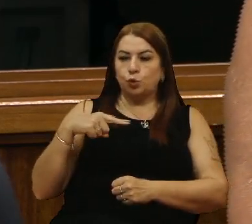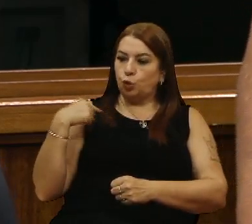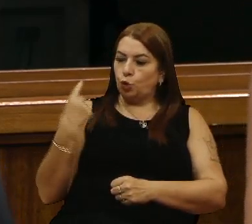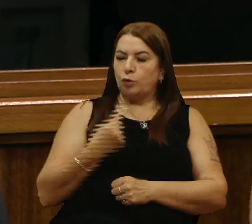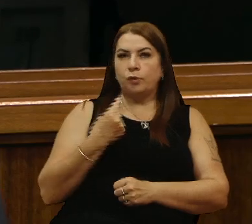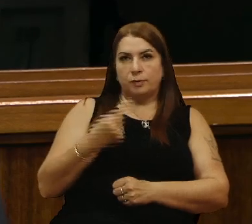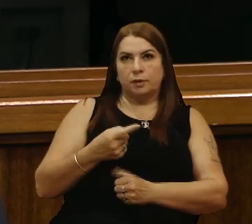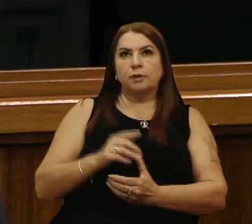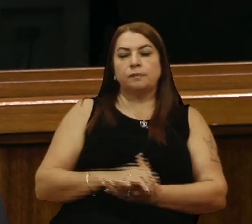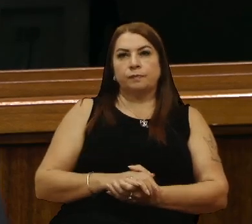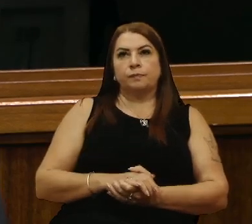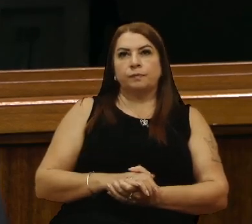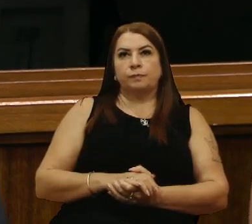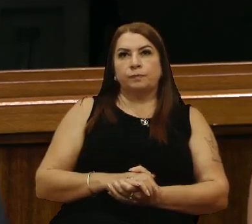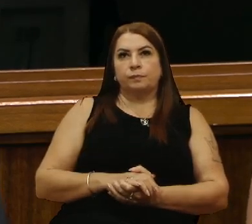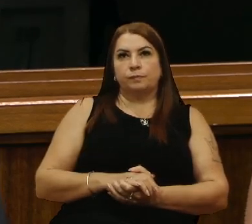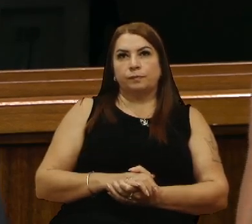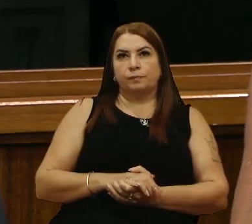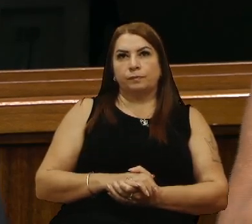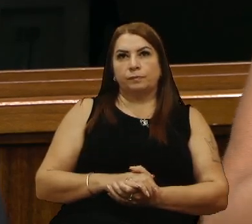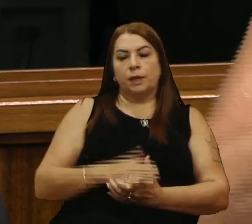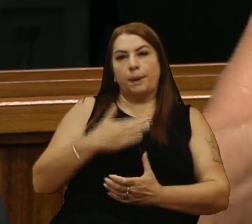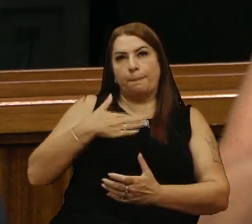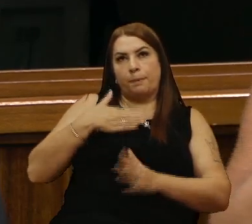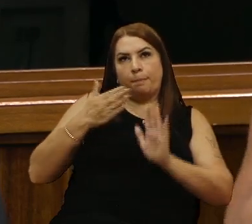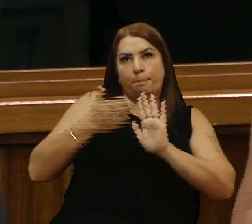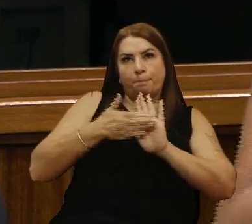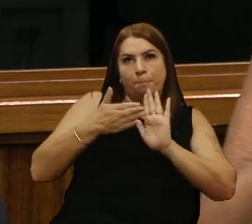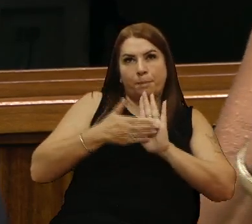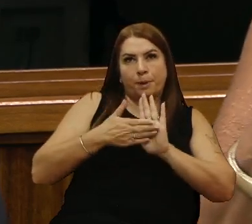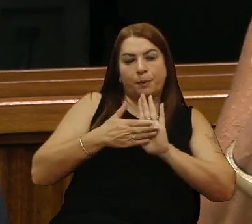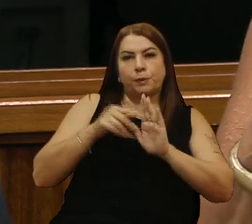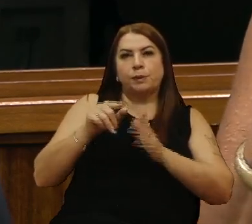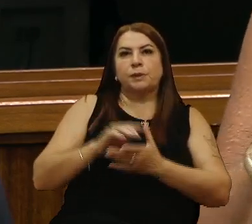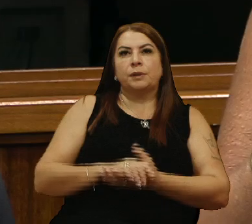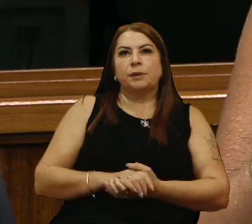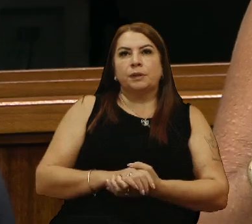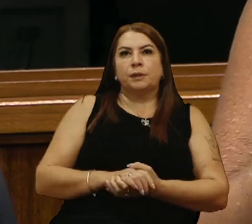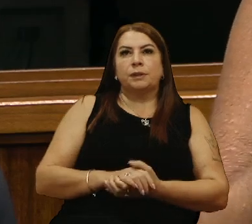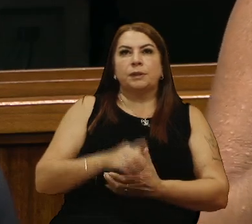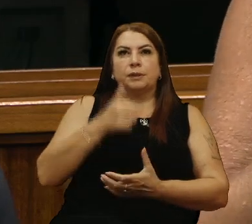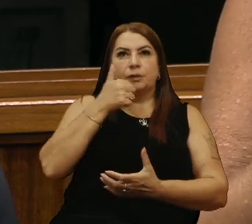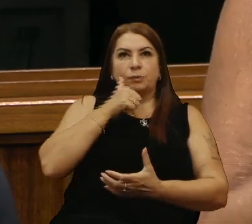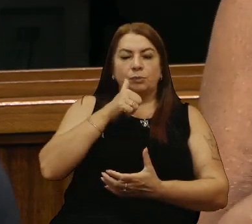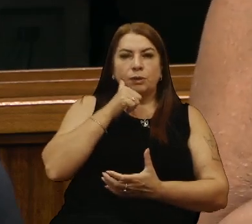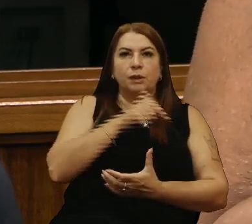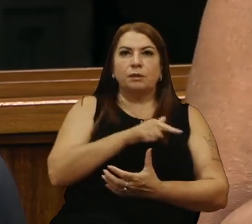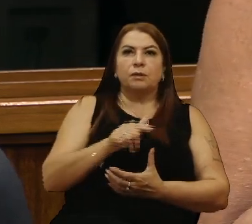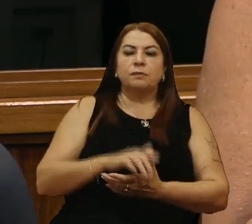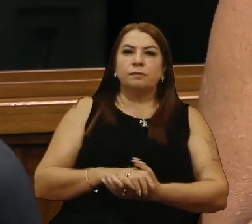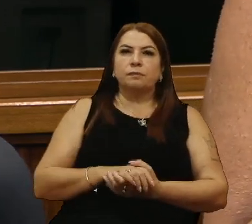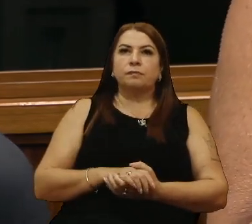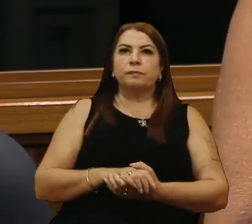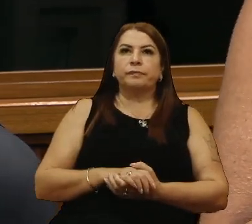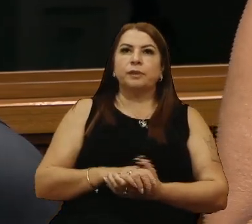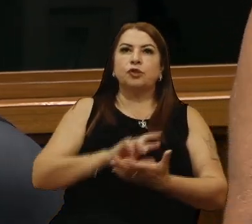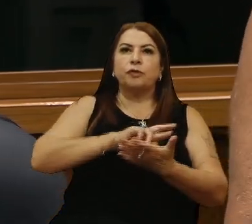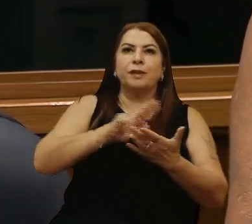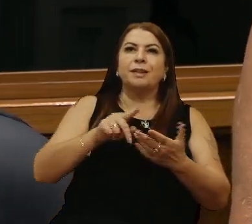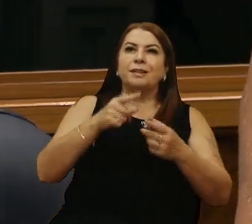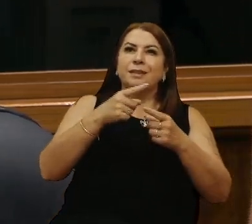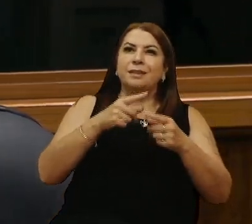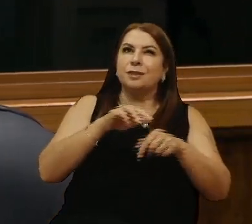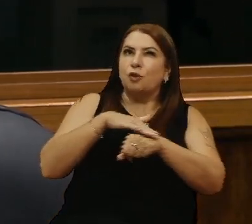Nós, enquanto a minha pauta, né, enquanto na questão das mulheres, nós já várias